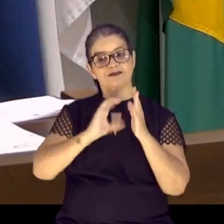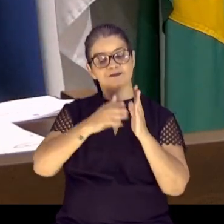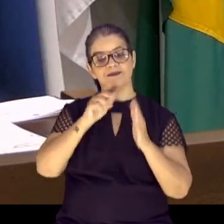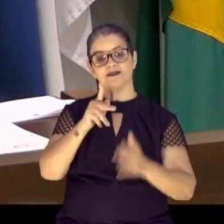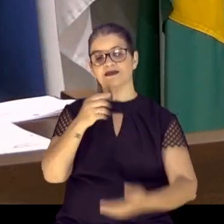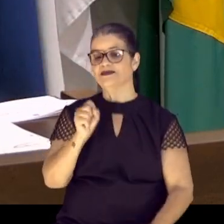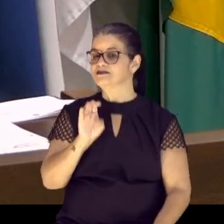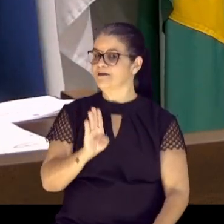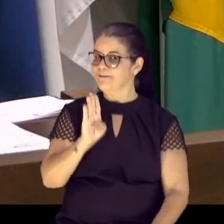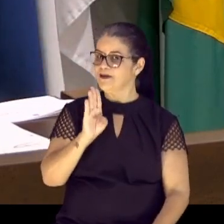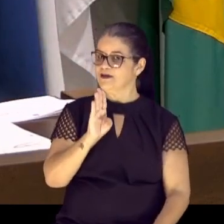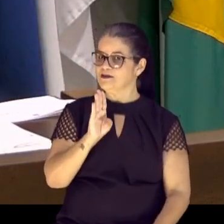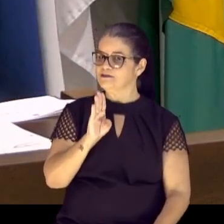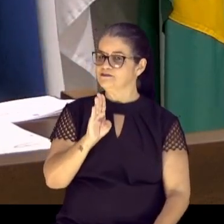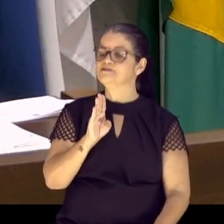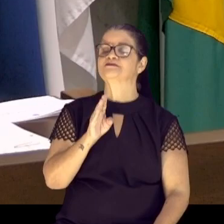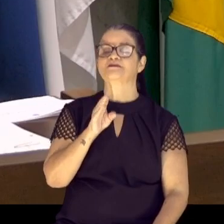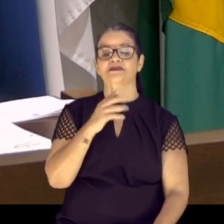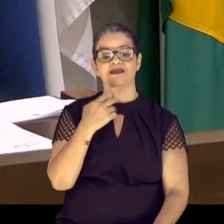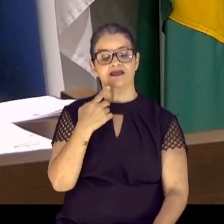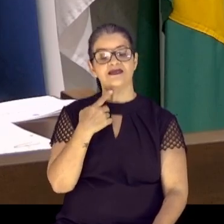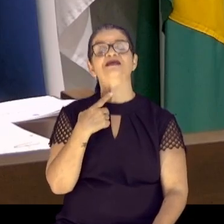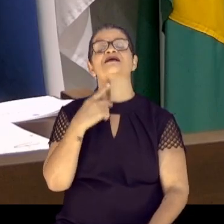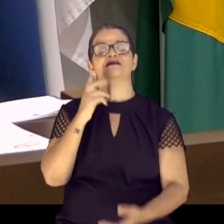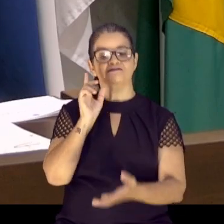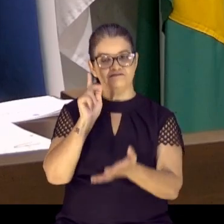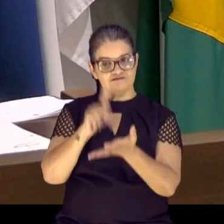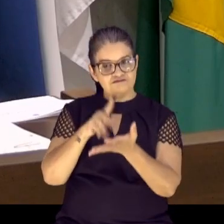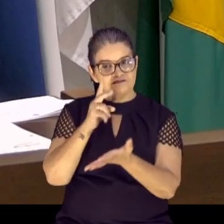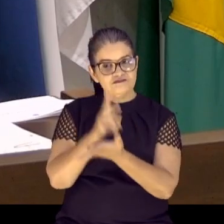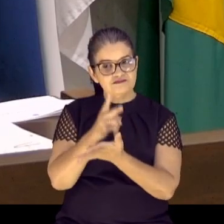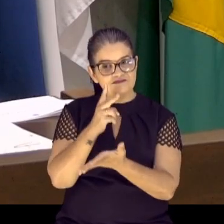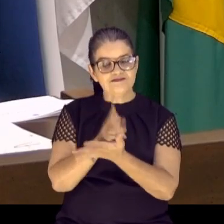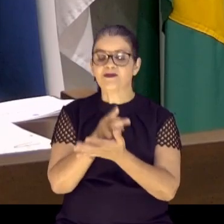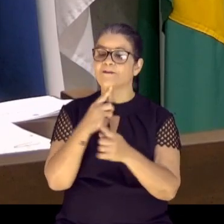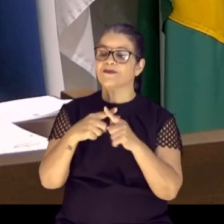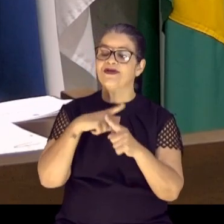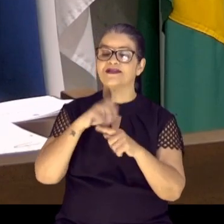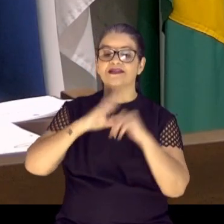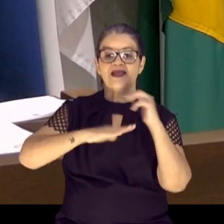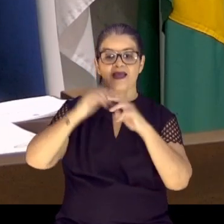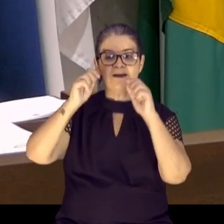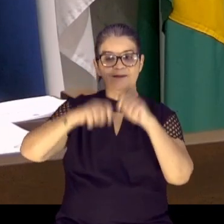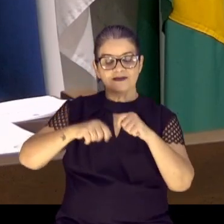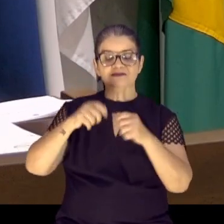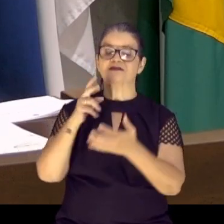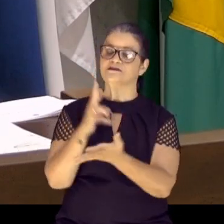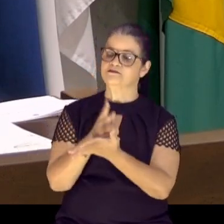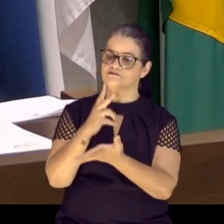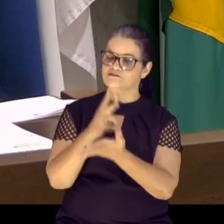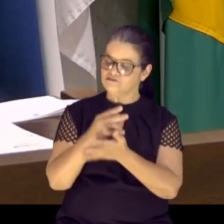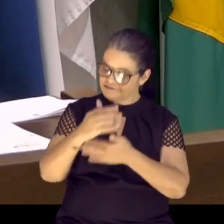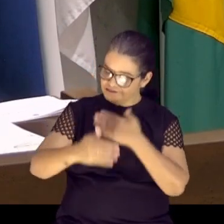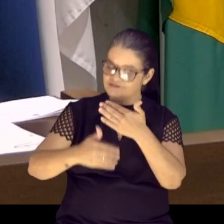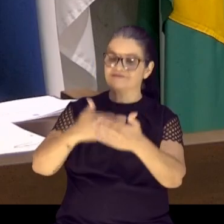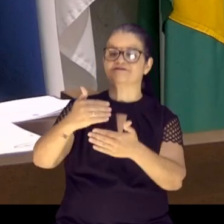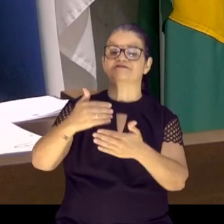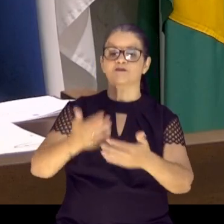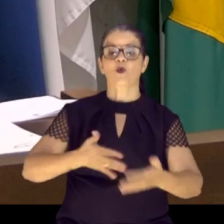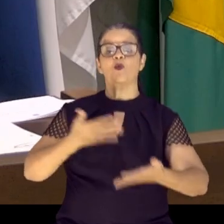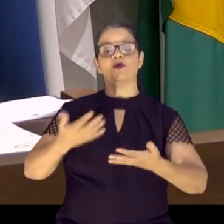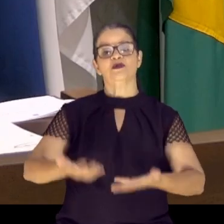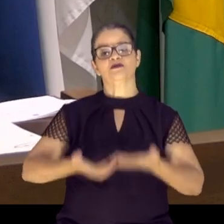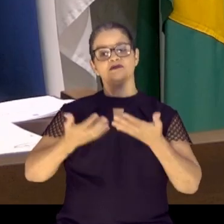vivo deles. O PSB está vivo exatamente porque tem tido a capacidade de seguir em frente com entusiasmo